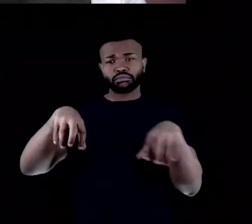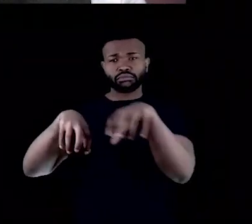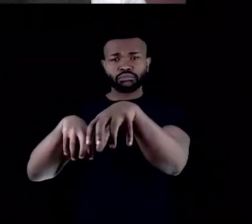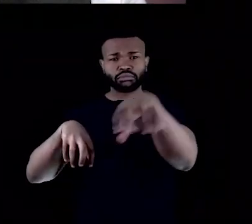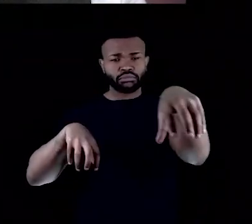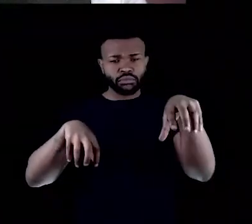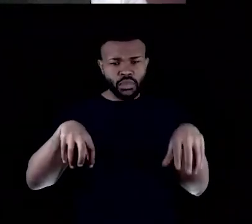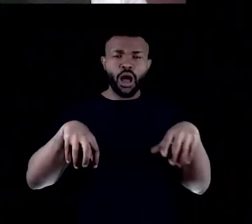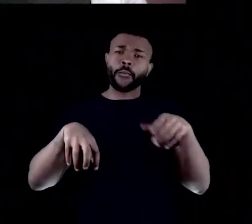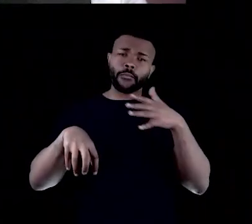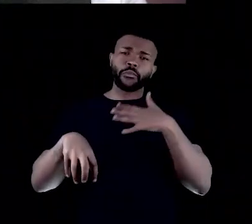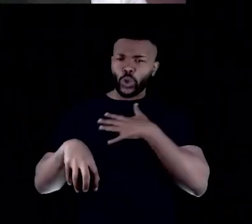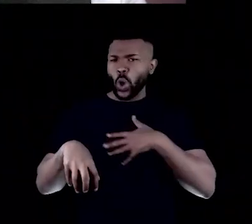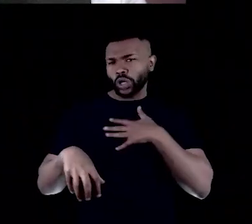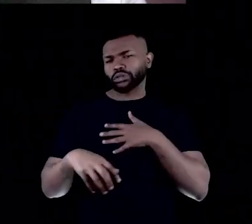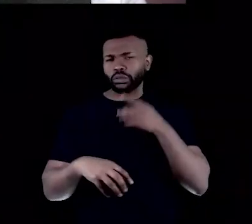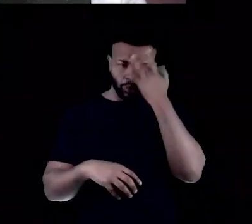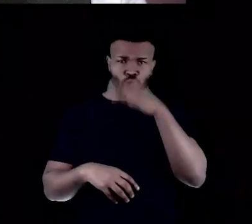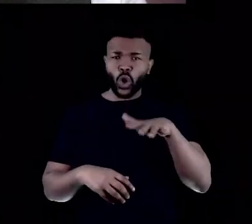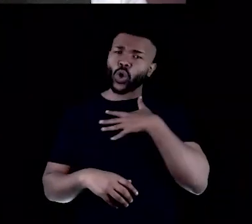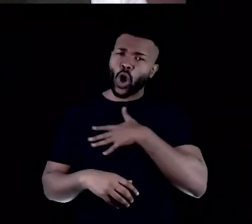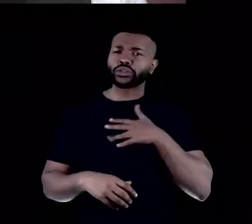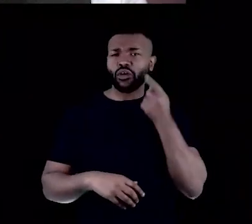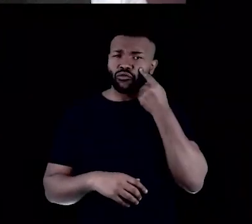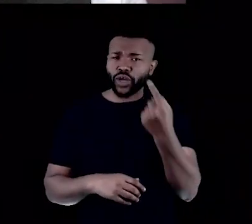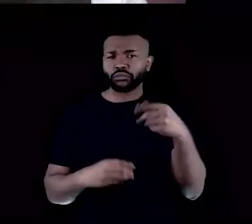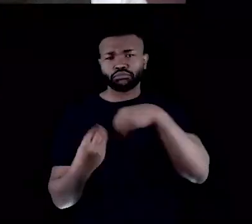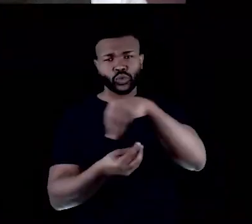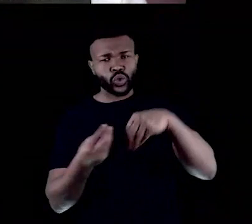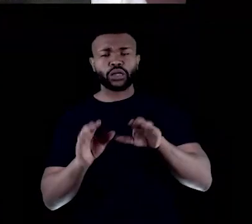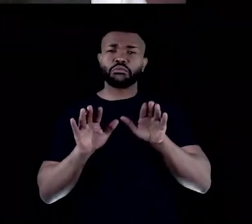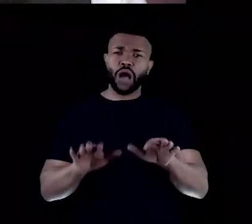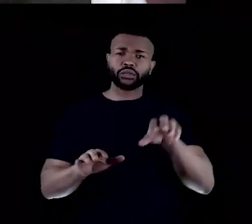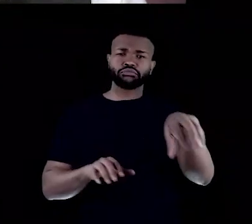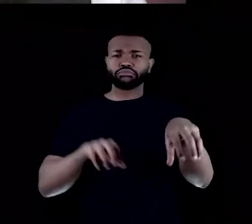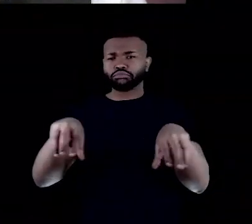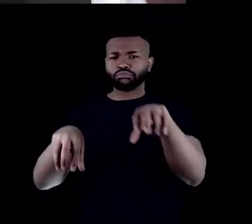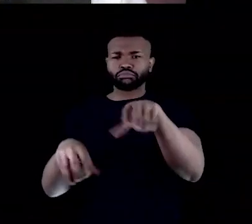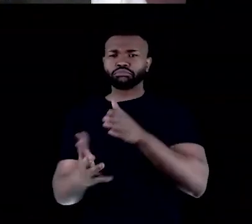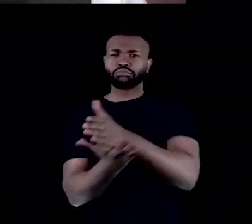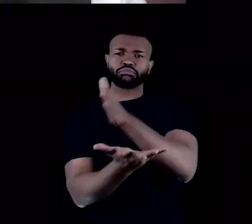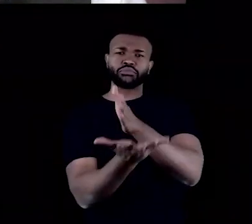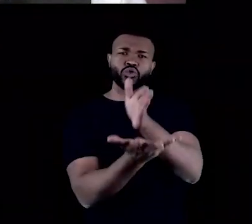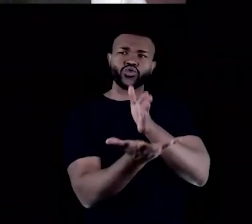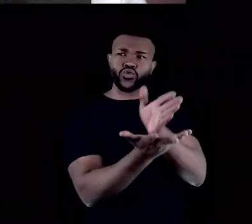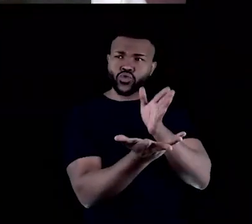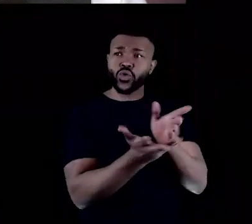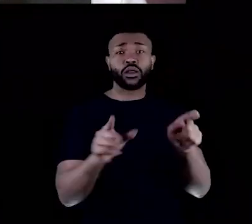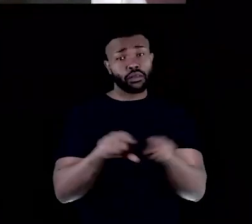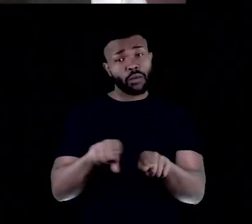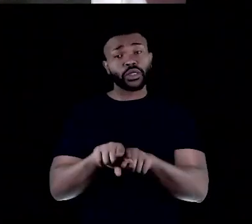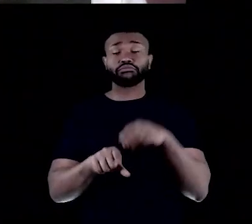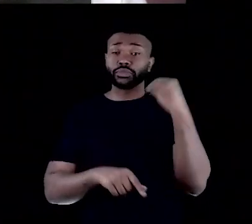mais abertura para o hibridismo. As pessoas gostam de consumir as coisas híbridas, mas no funcionamento das coisas parece tudo muito segmentado, e isso